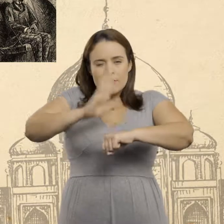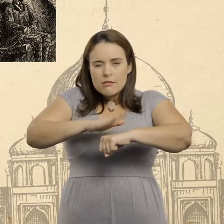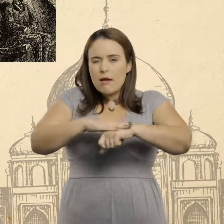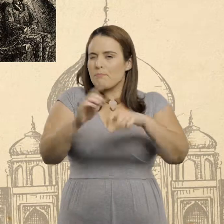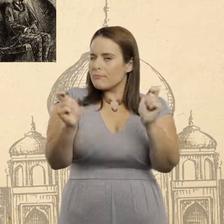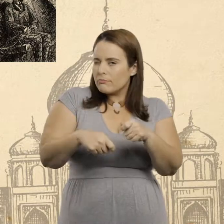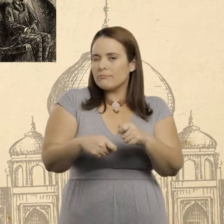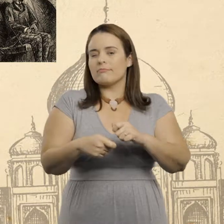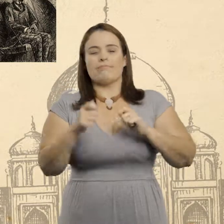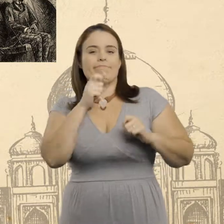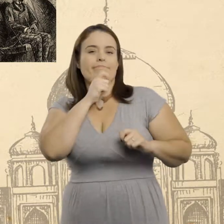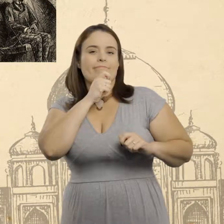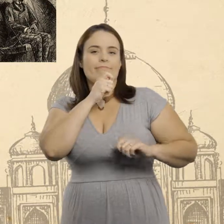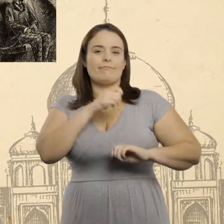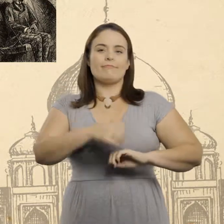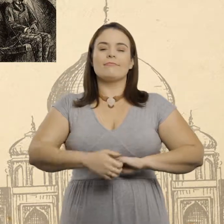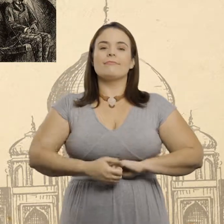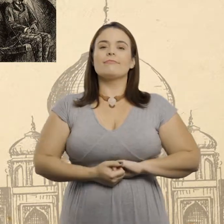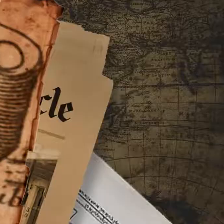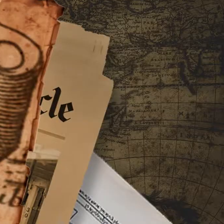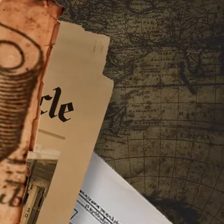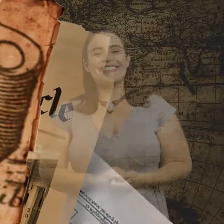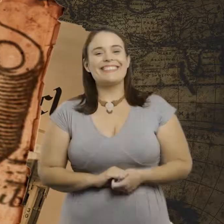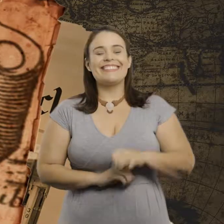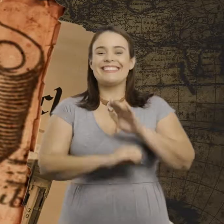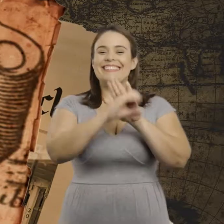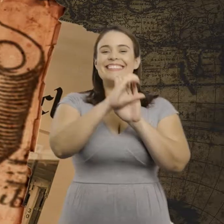ainda estavam dentro do tempo previsto.